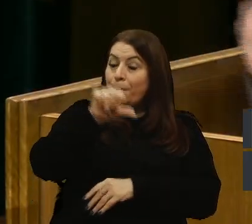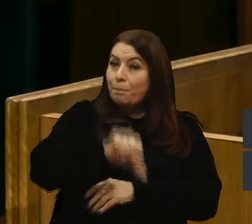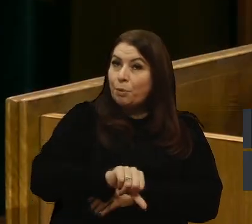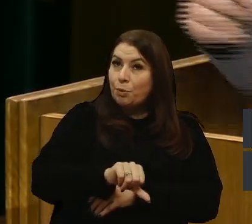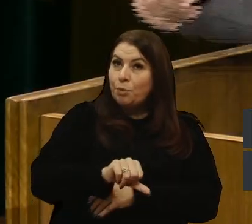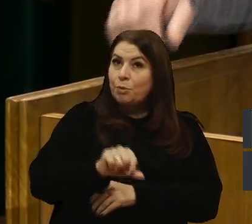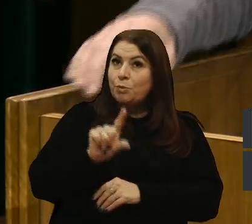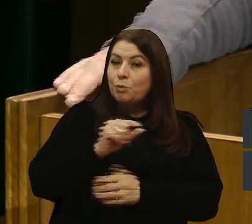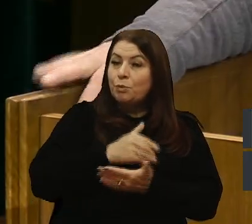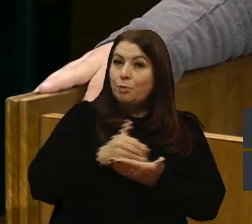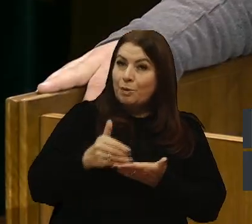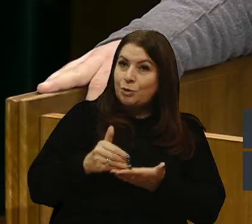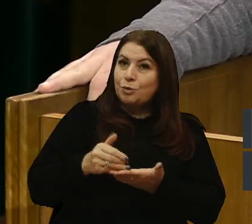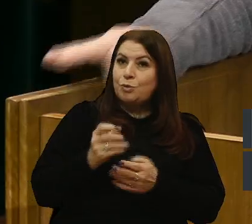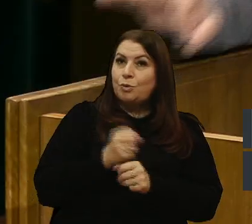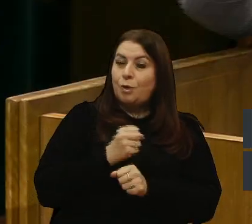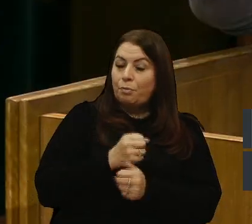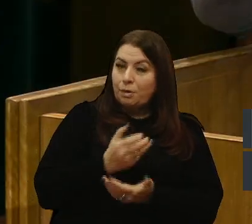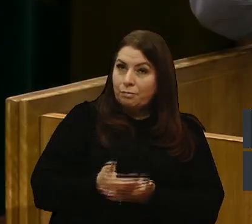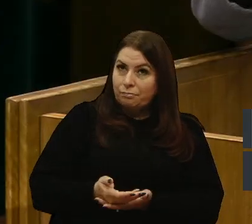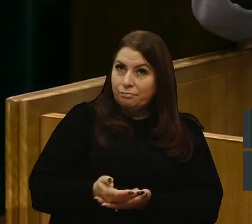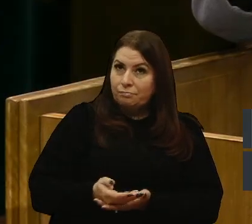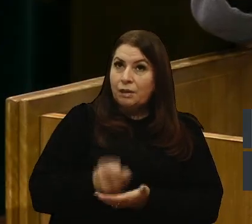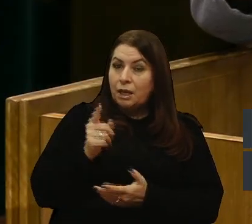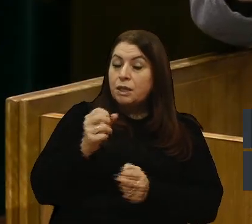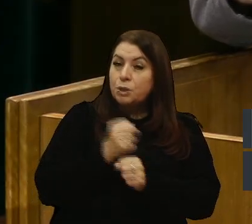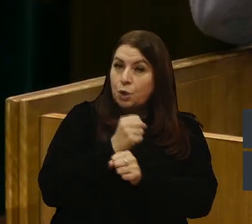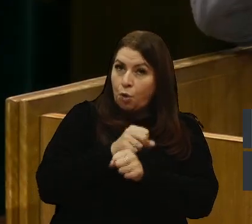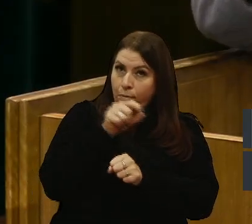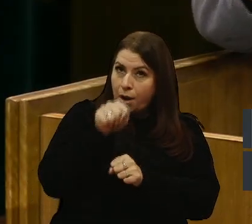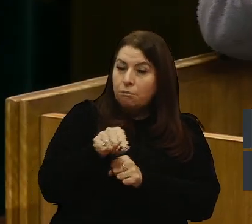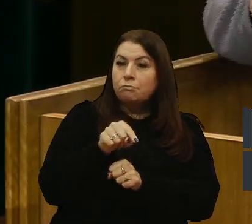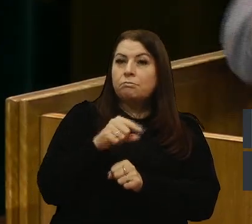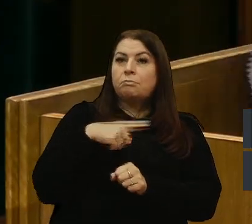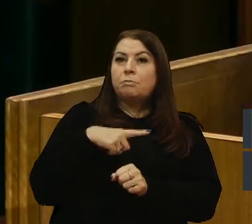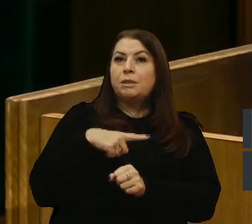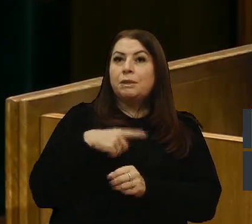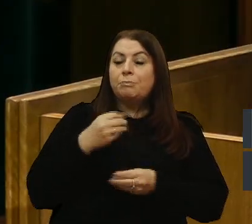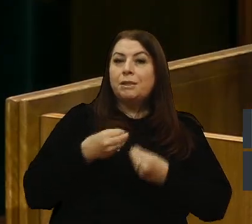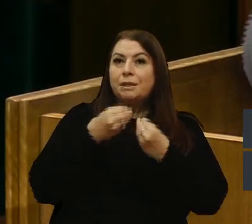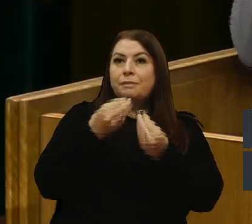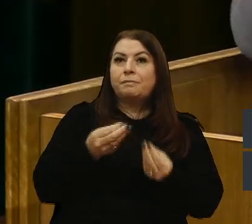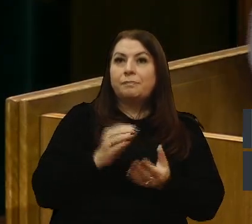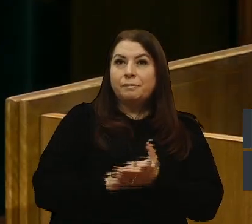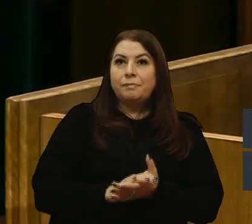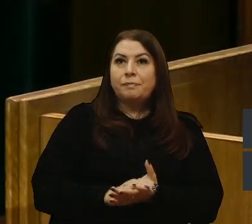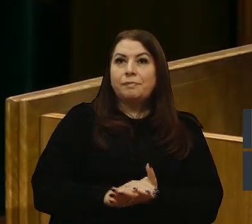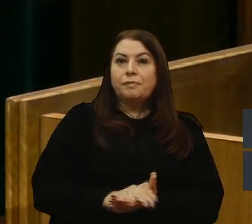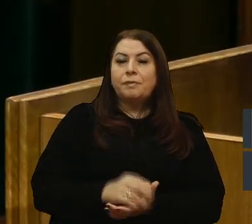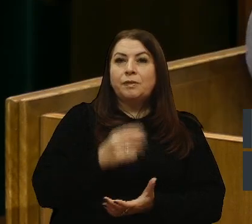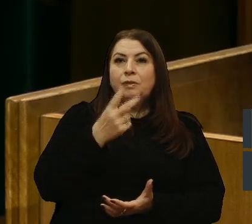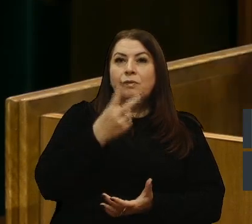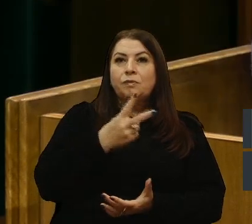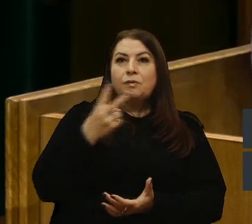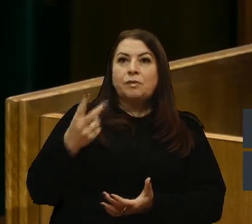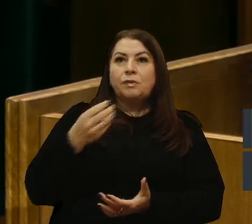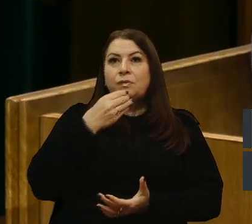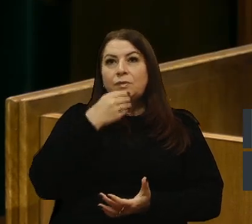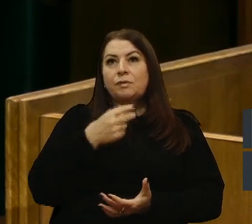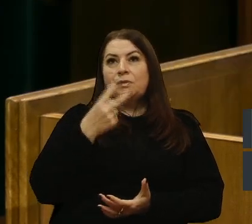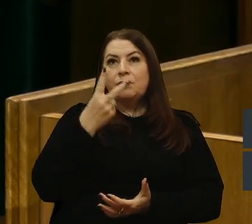que quando começou a obra. Essa obra era para ter sido entregue no dia 22 de